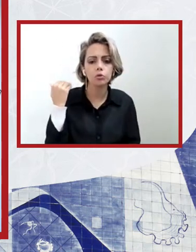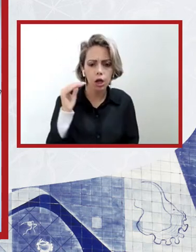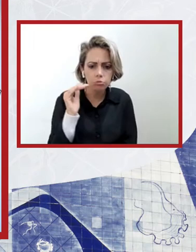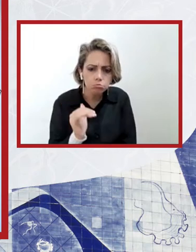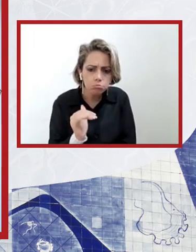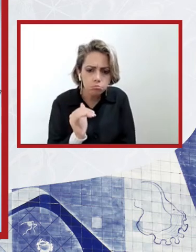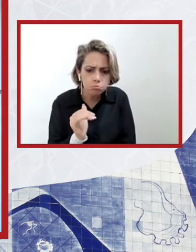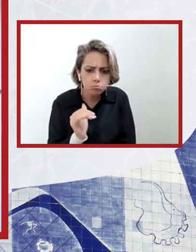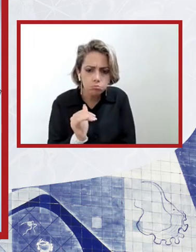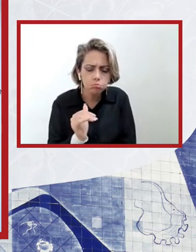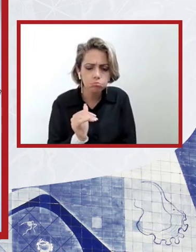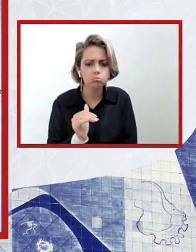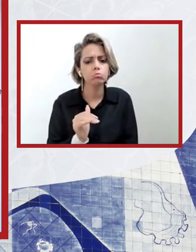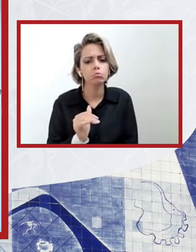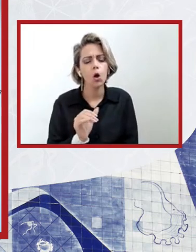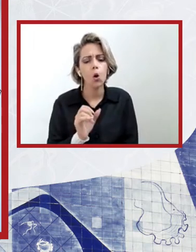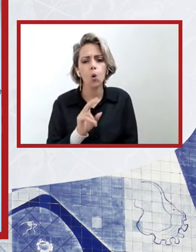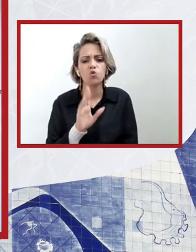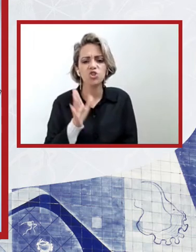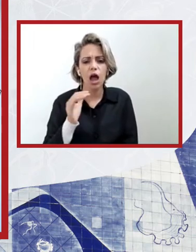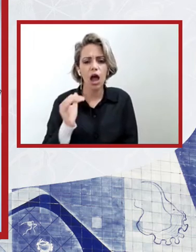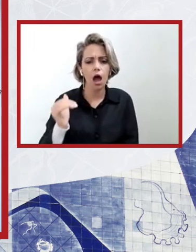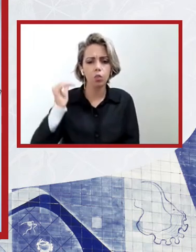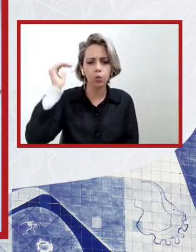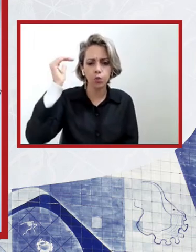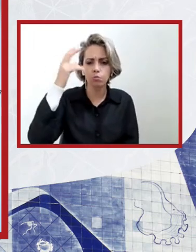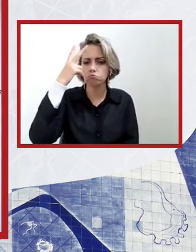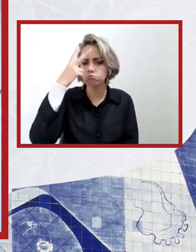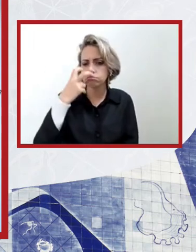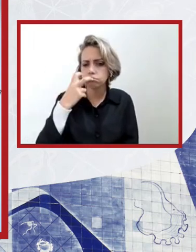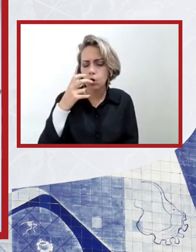perderam a visão após a idade adulta.